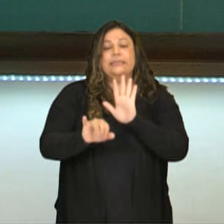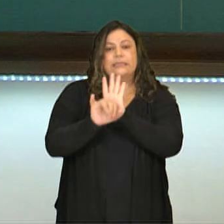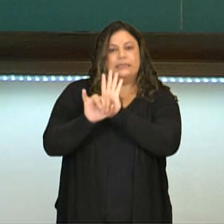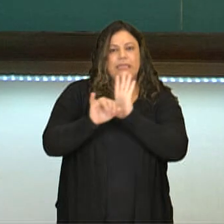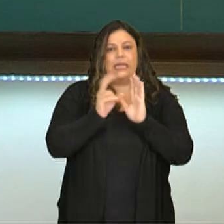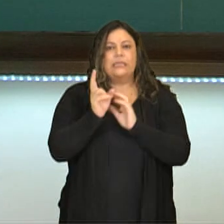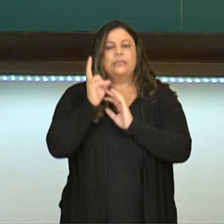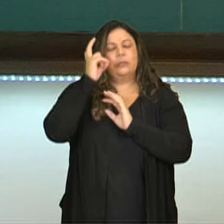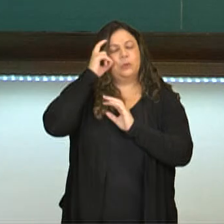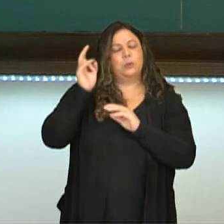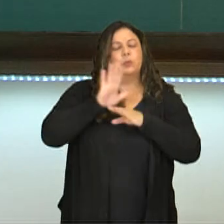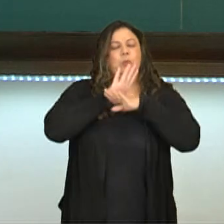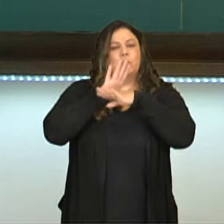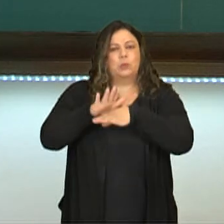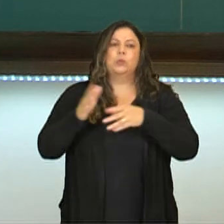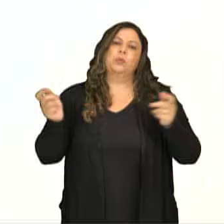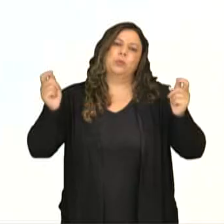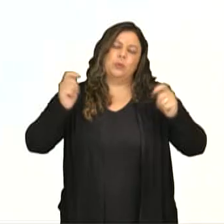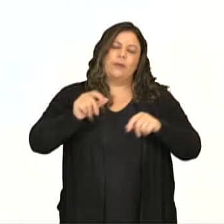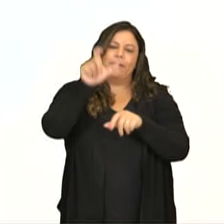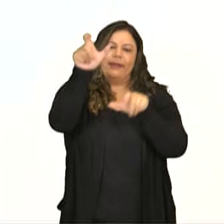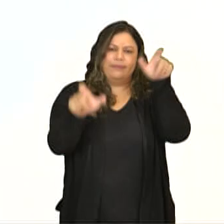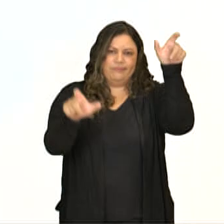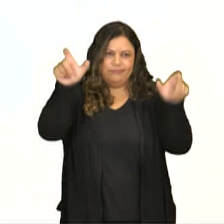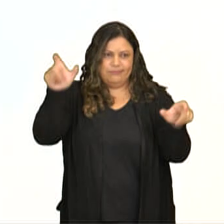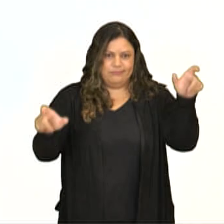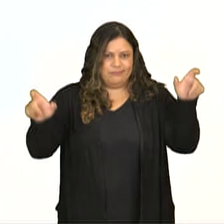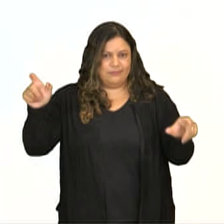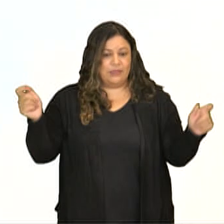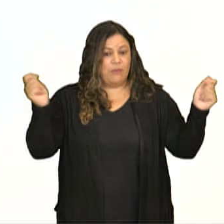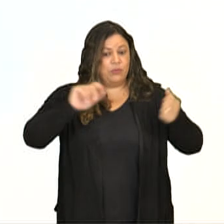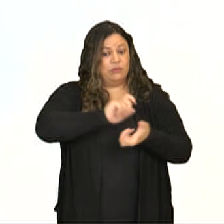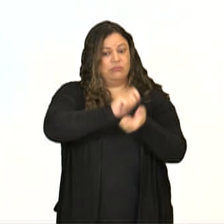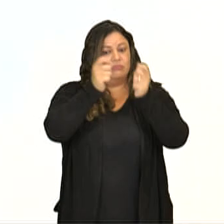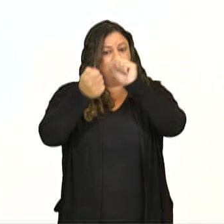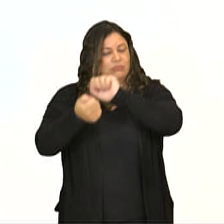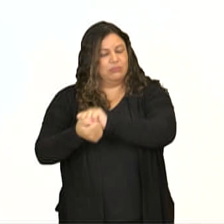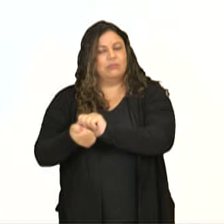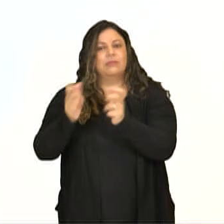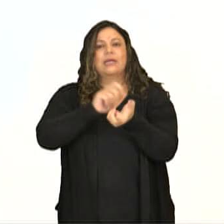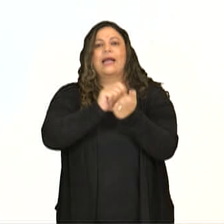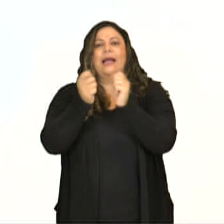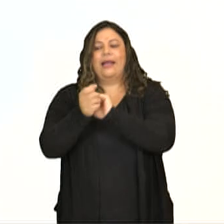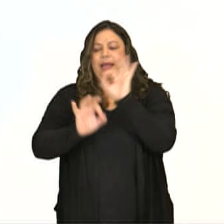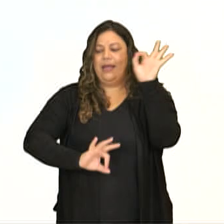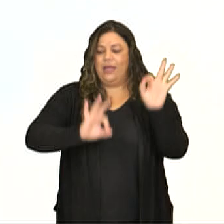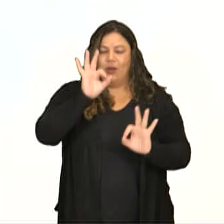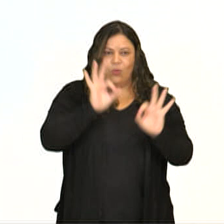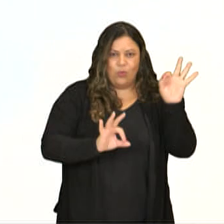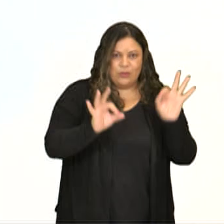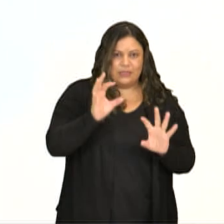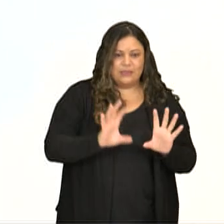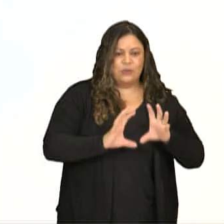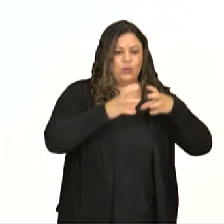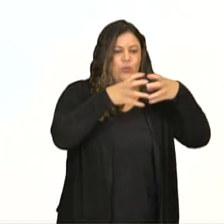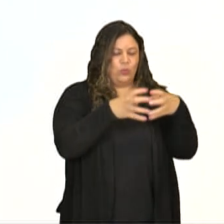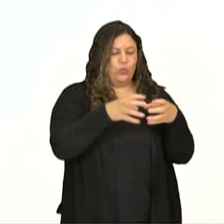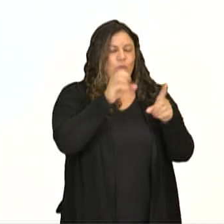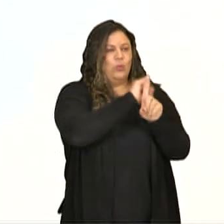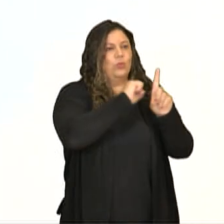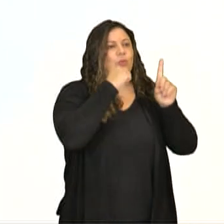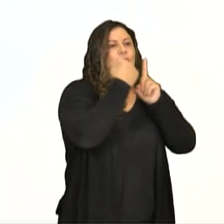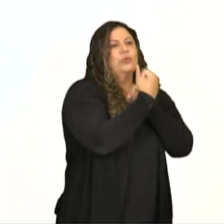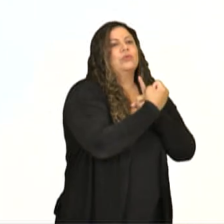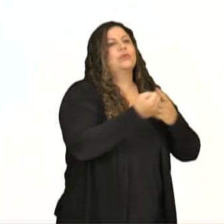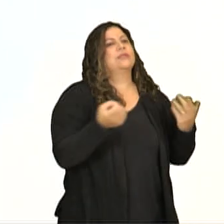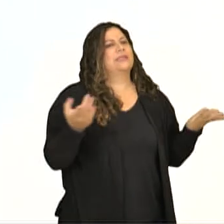cultural contribui para que o indivíduo possa se adaptar à organização do seu grupo social. E